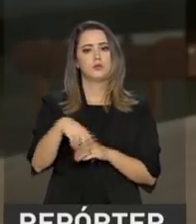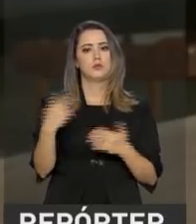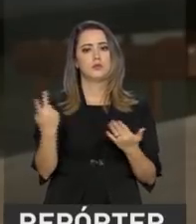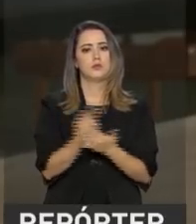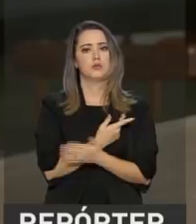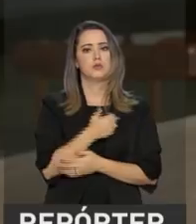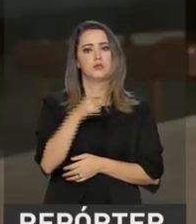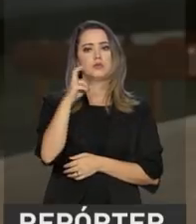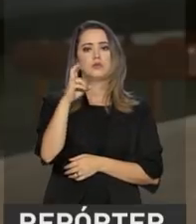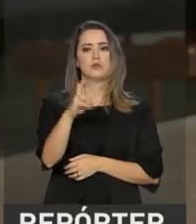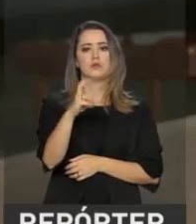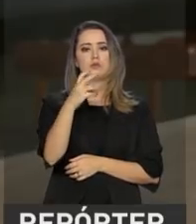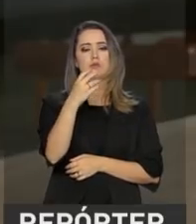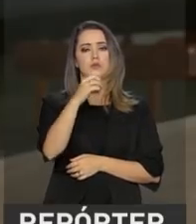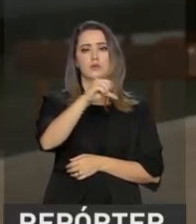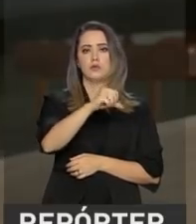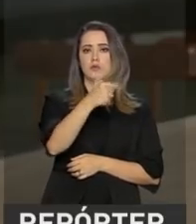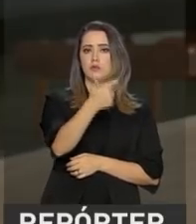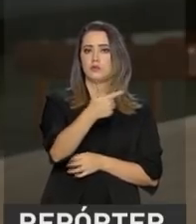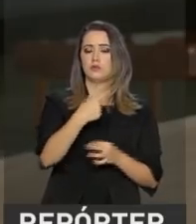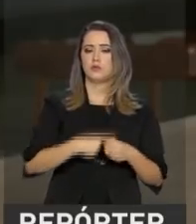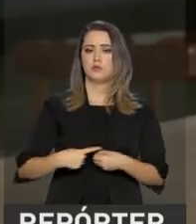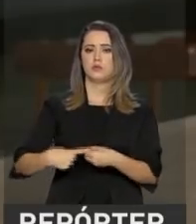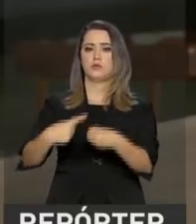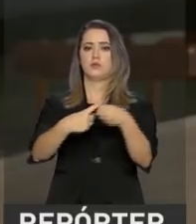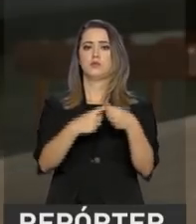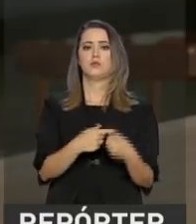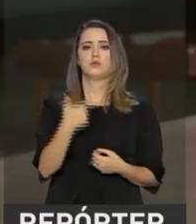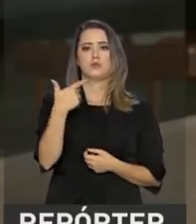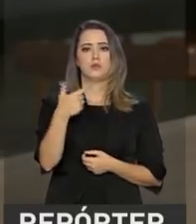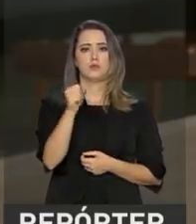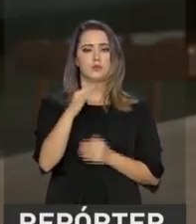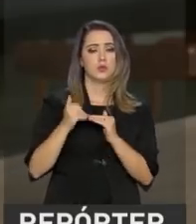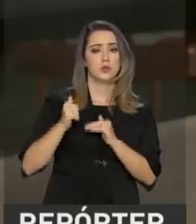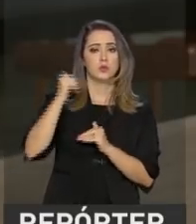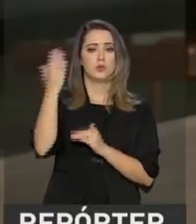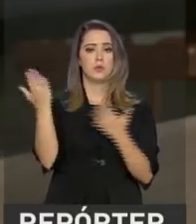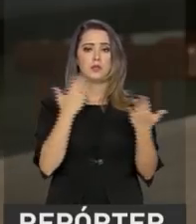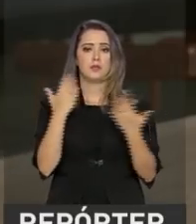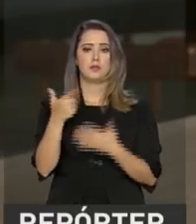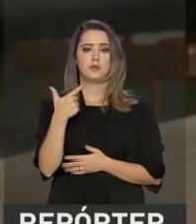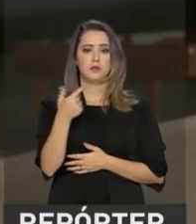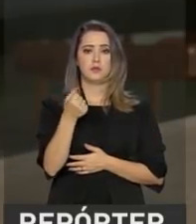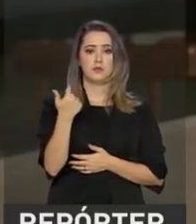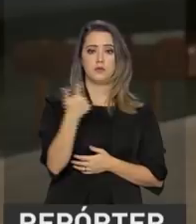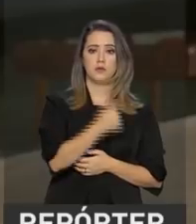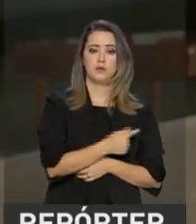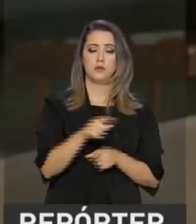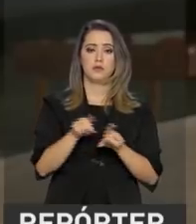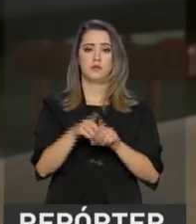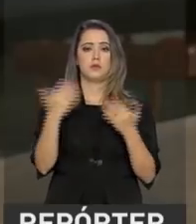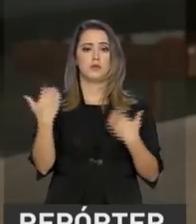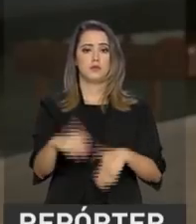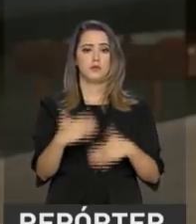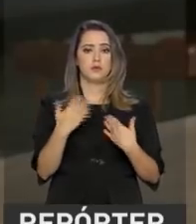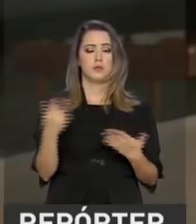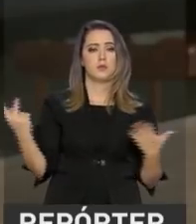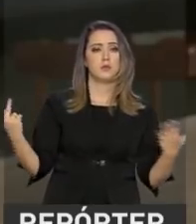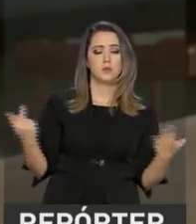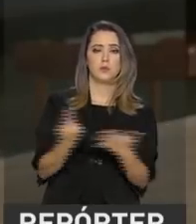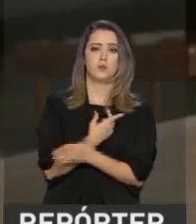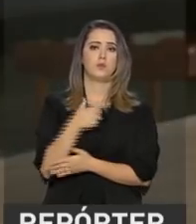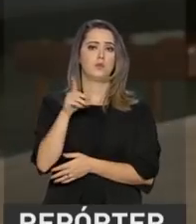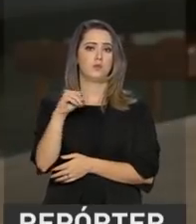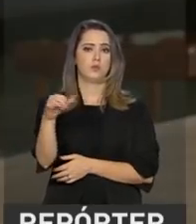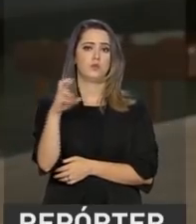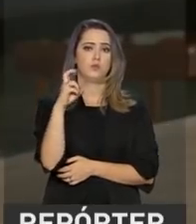aplicado em 592 municípios, 28 a mais que em 2017. As provas acontecem no